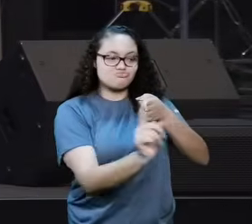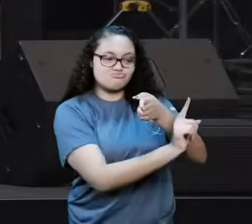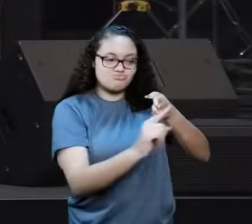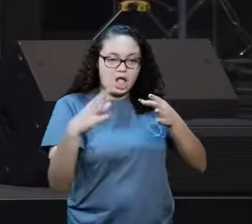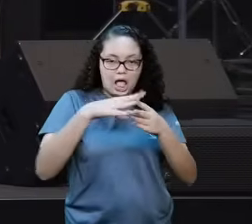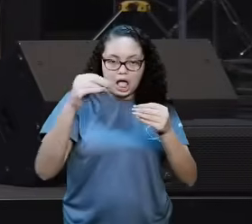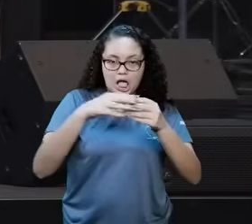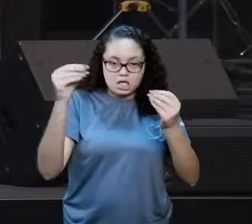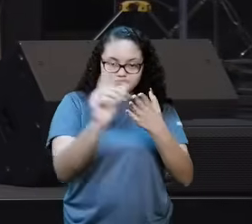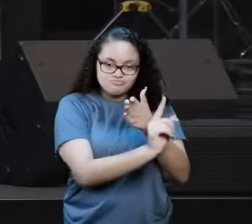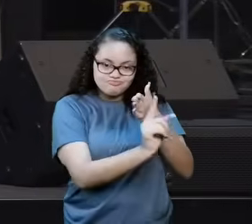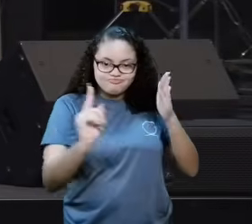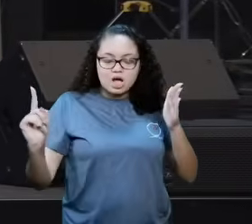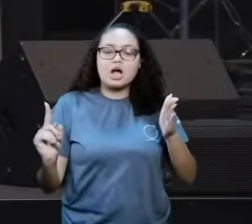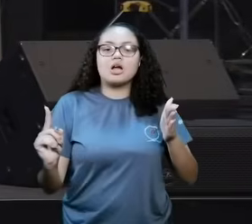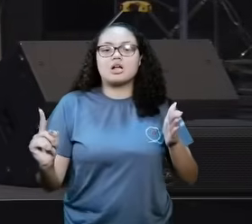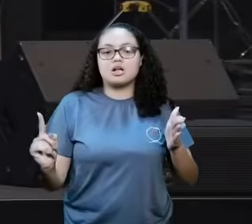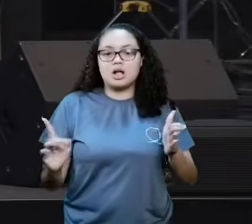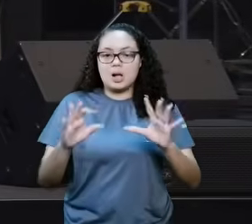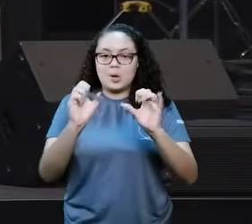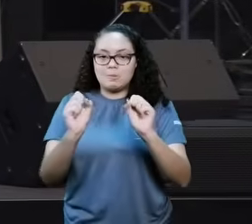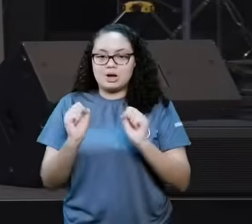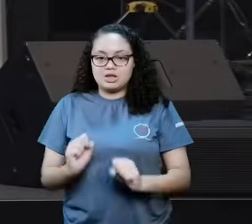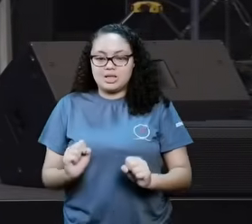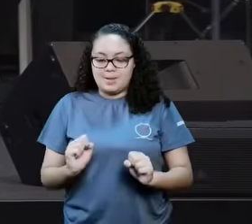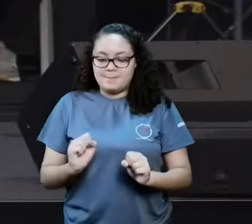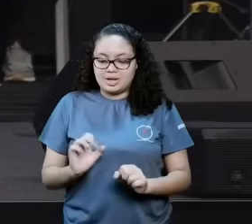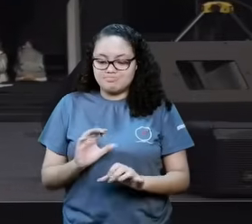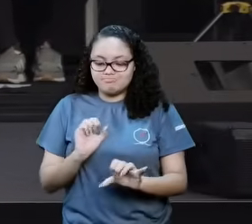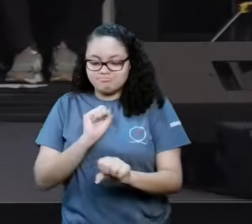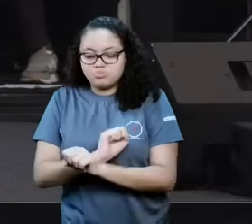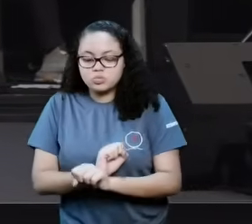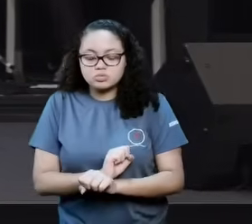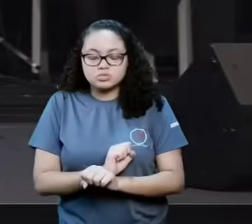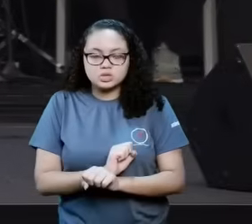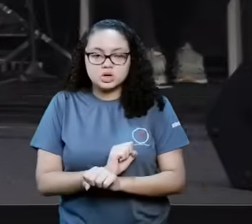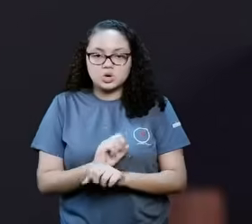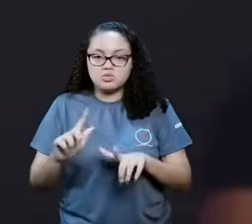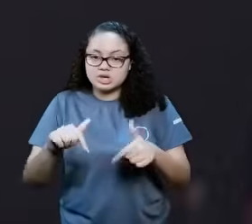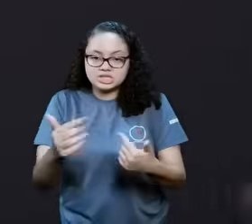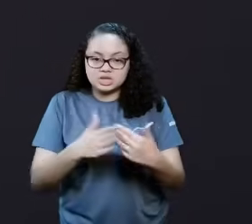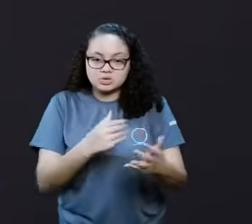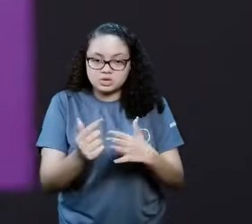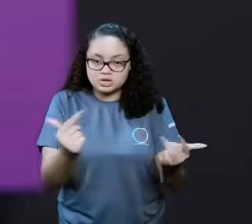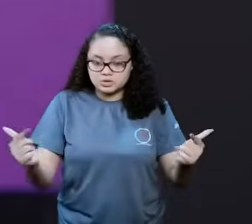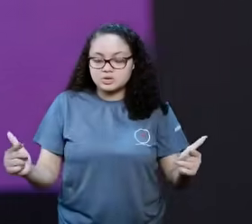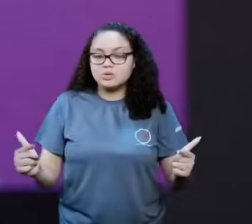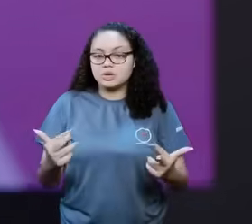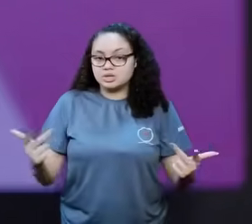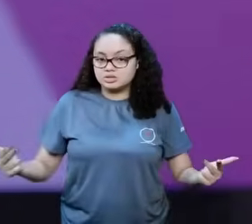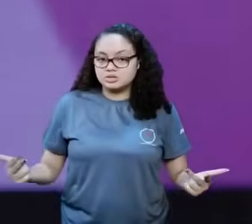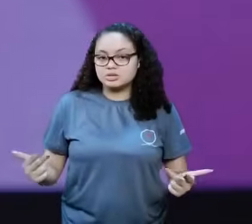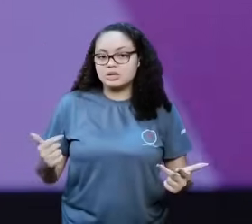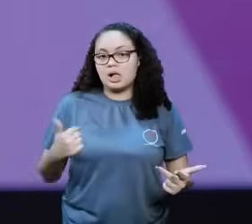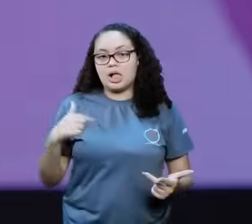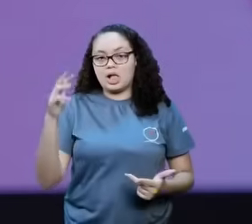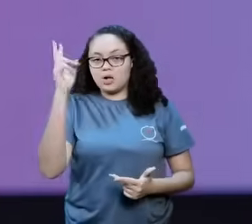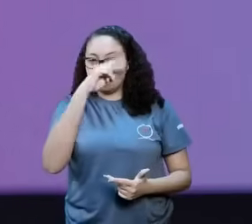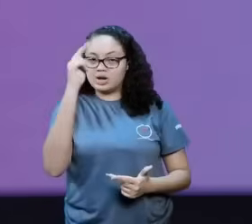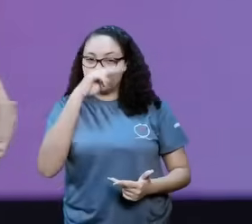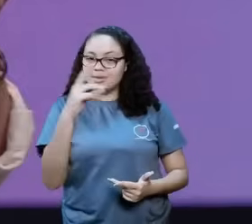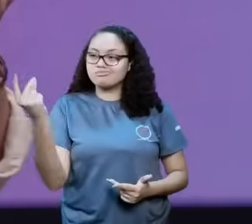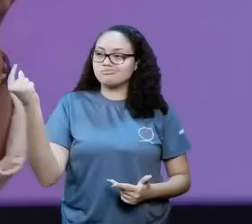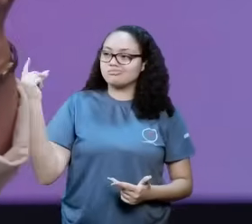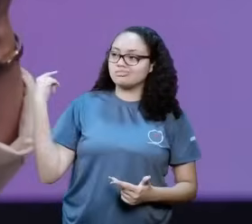para conseguir ter algum poder, para segurar, para fazer alguma coisa. Tanto é que eu me lembro de muitas vezes ouvir os antigos